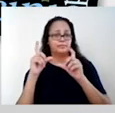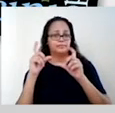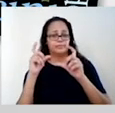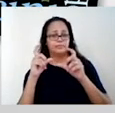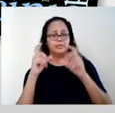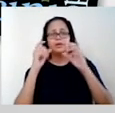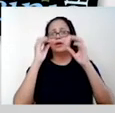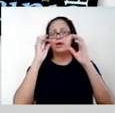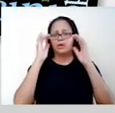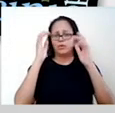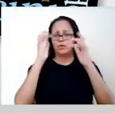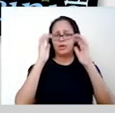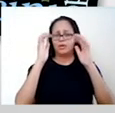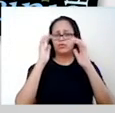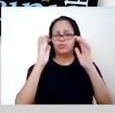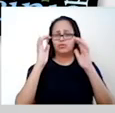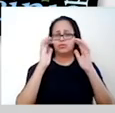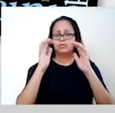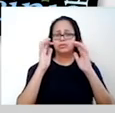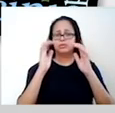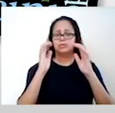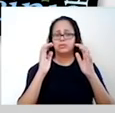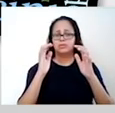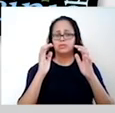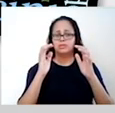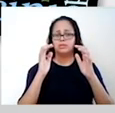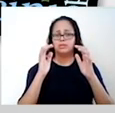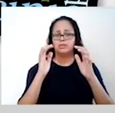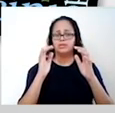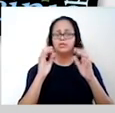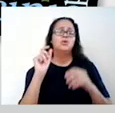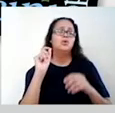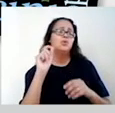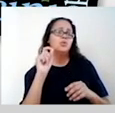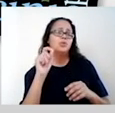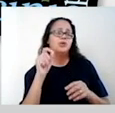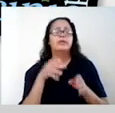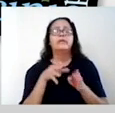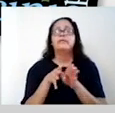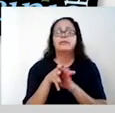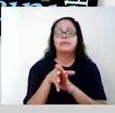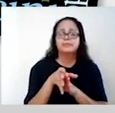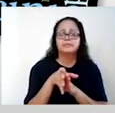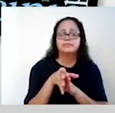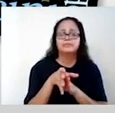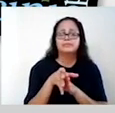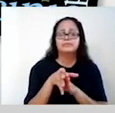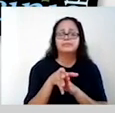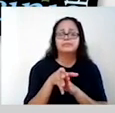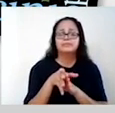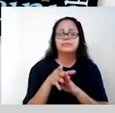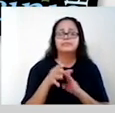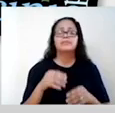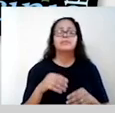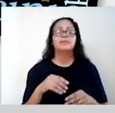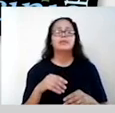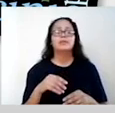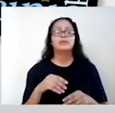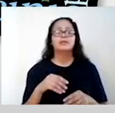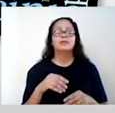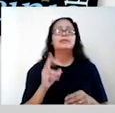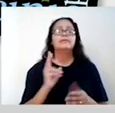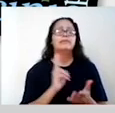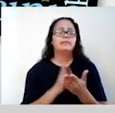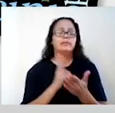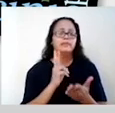o raciocínio, você tenta fazer a persuasão, que é convencer o outro, cria conceitos, né? Você vai ter sempre uma conclusão,